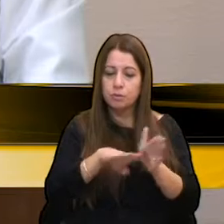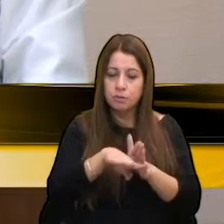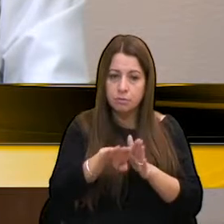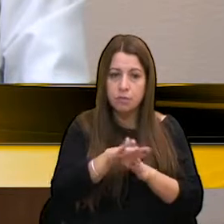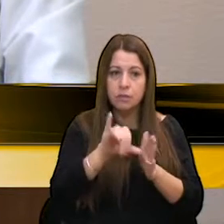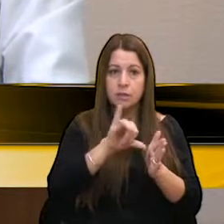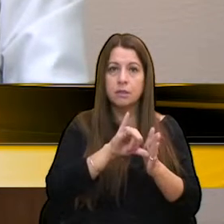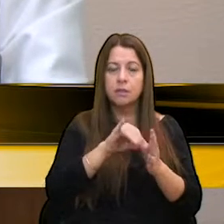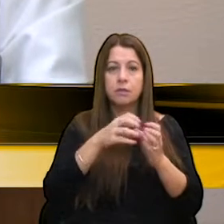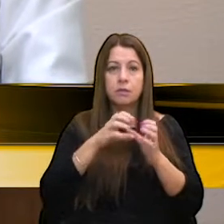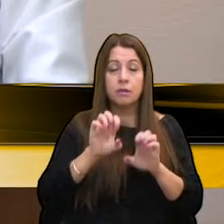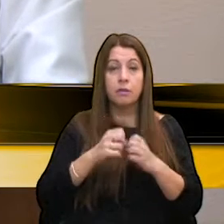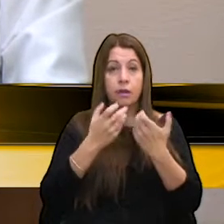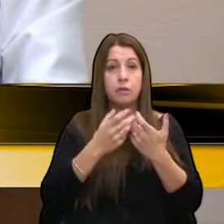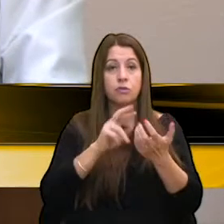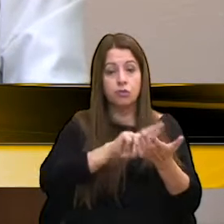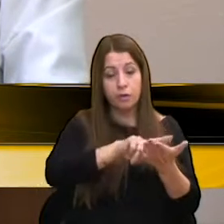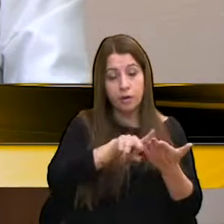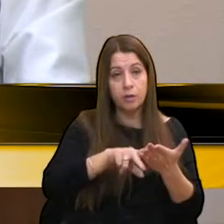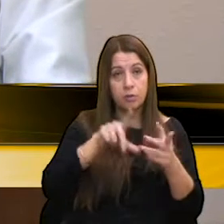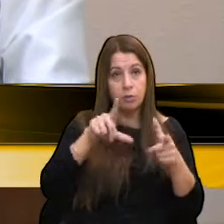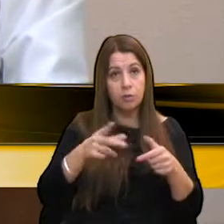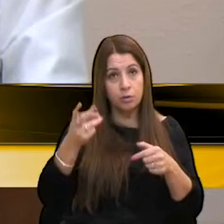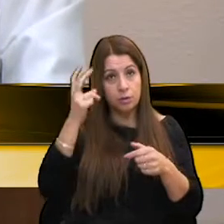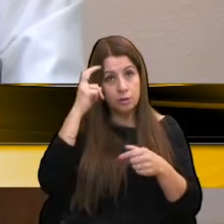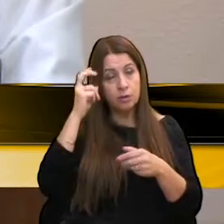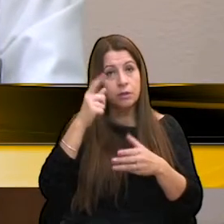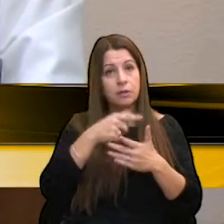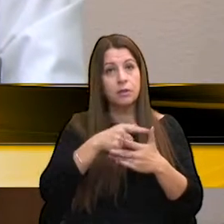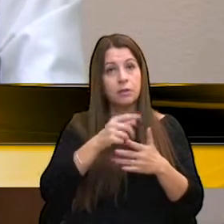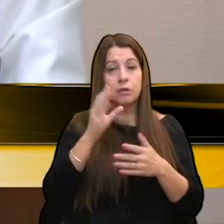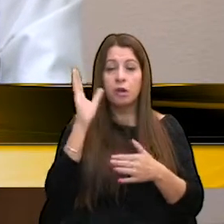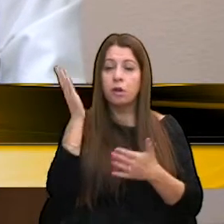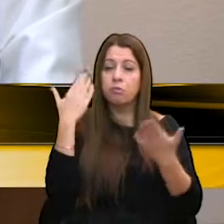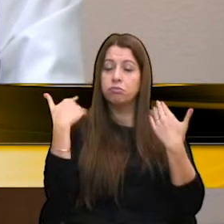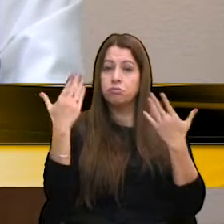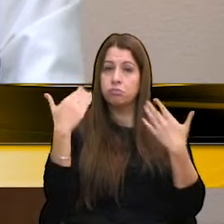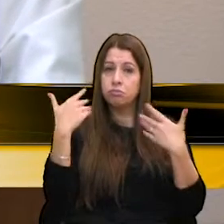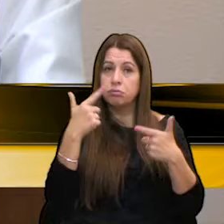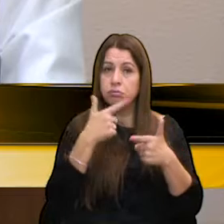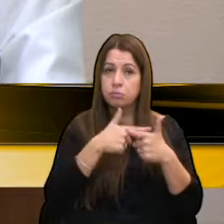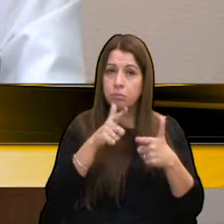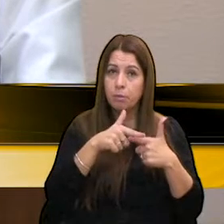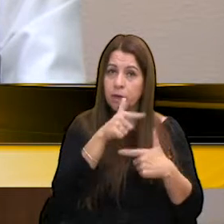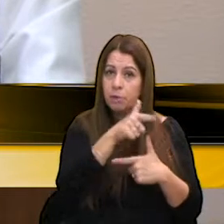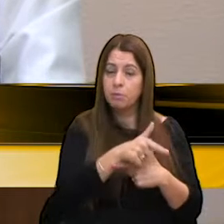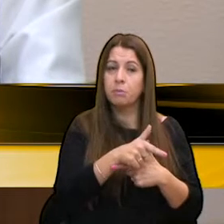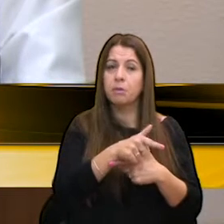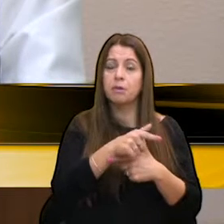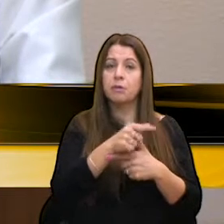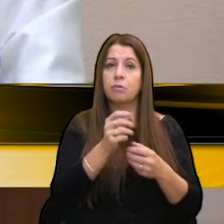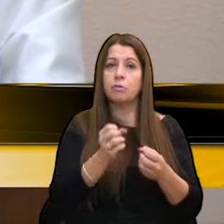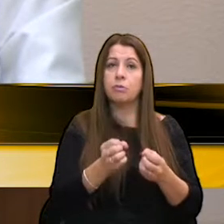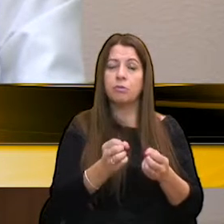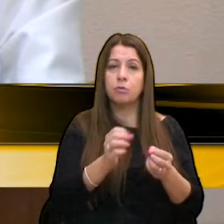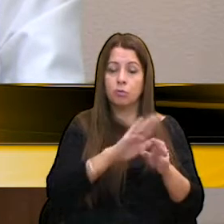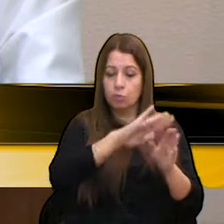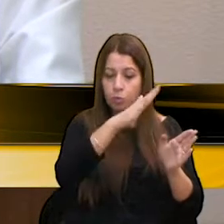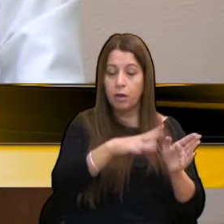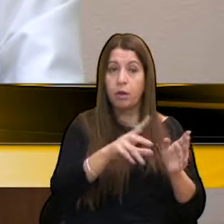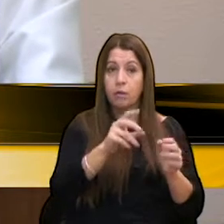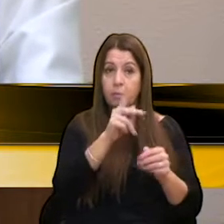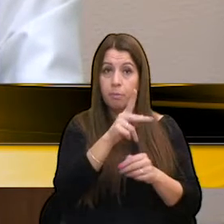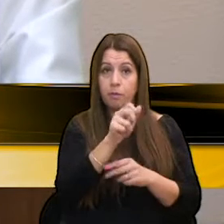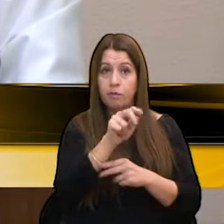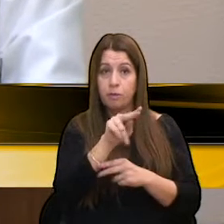centro de eventos, espaço multicultural, o calor do pavilhão 2, que era um problema seríssimo, as estruturas que